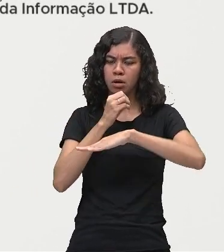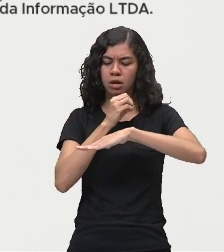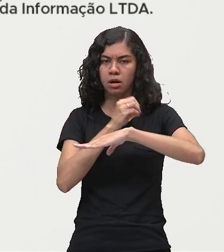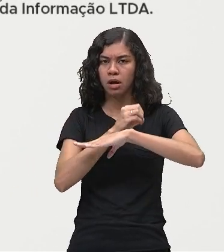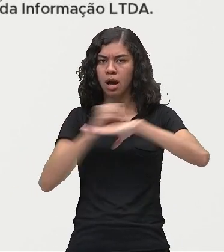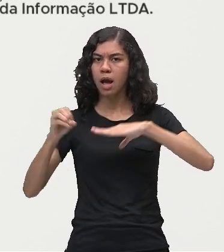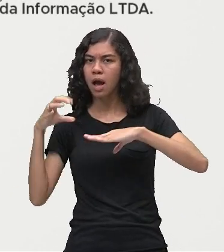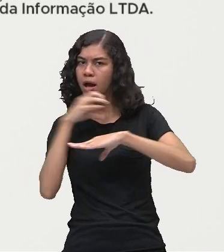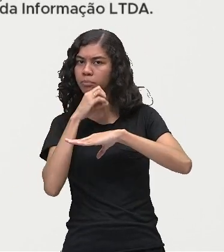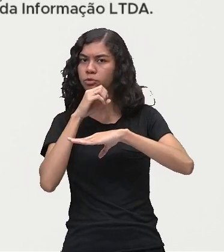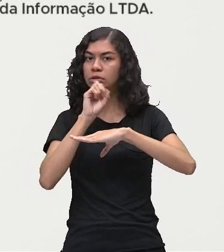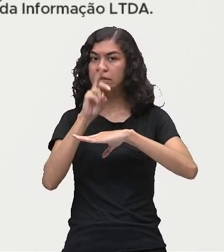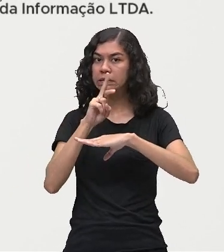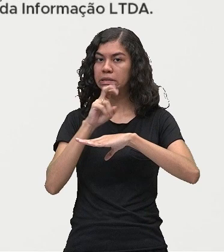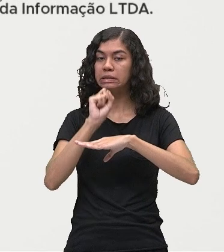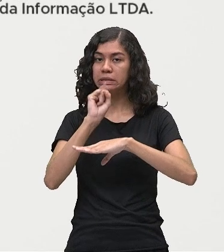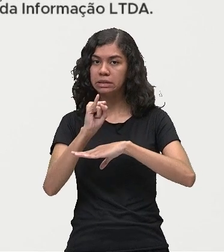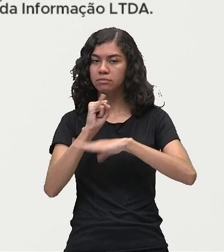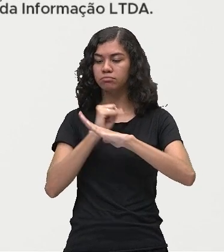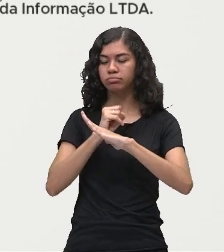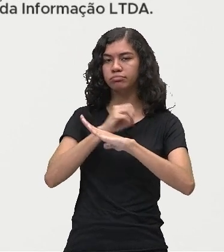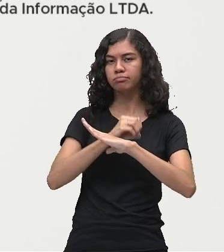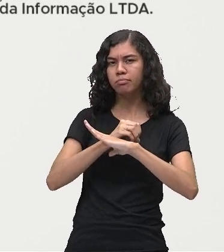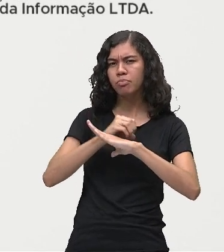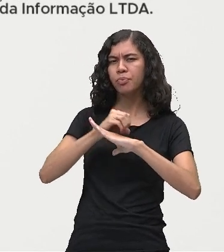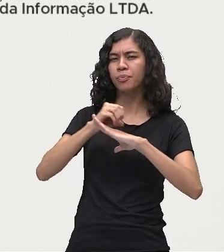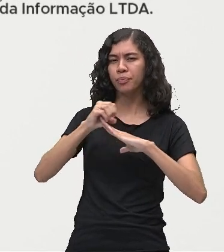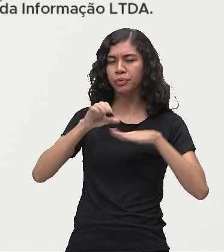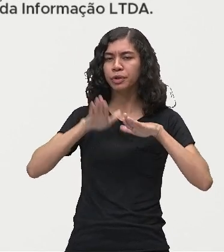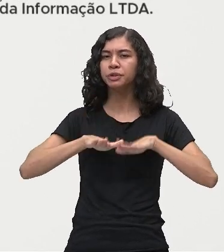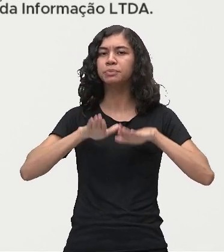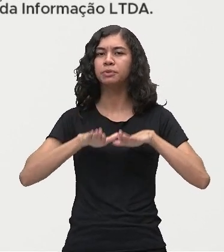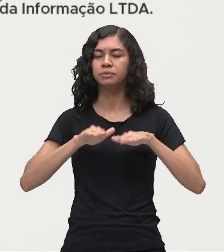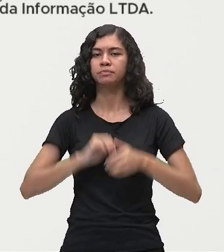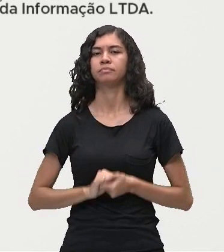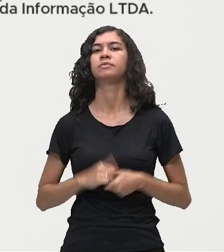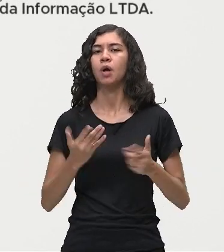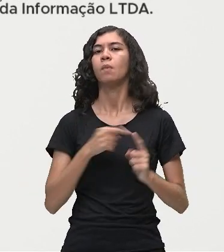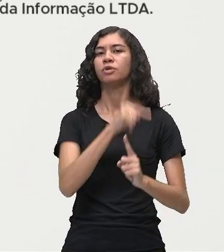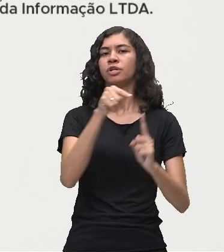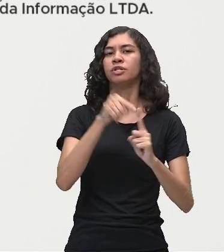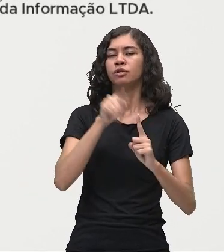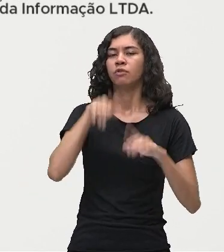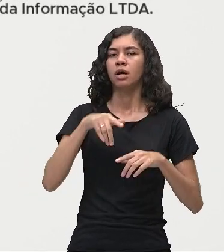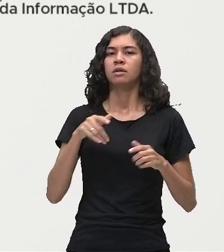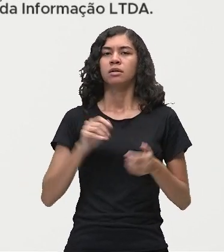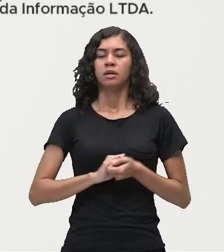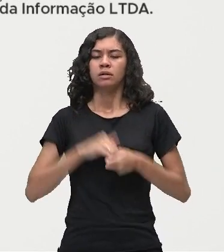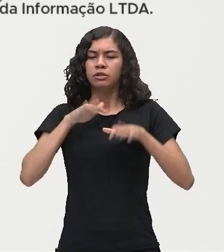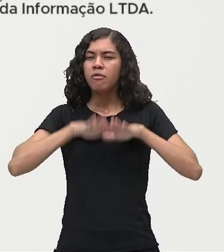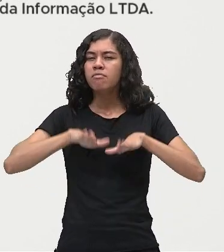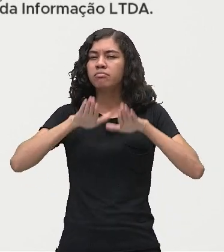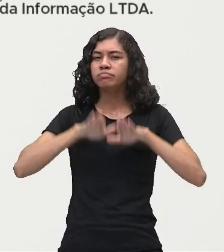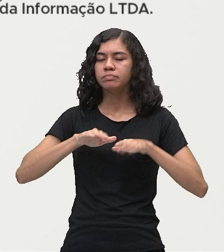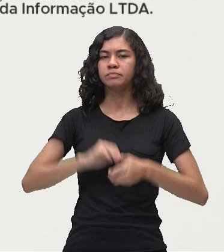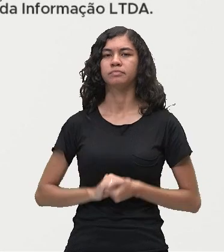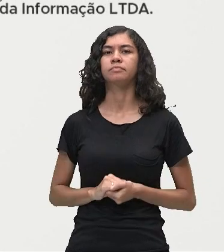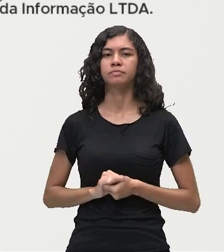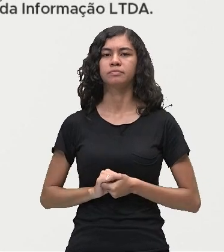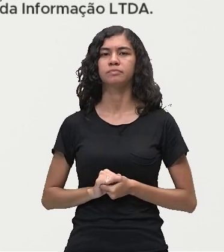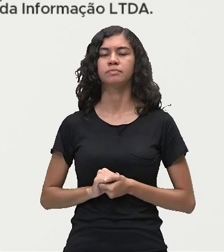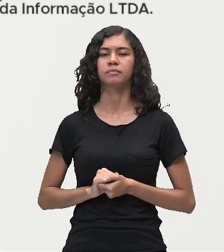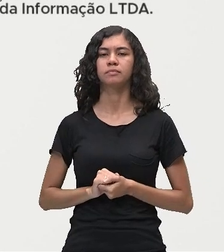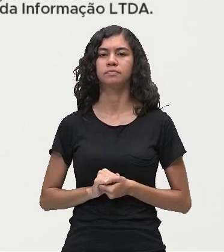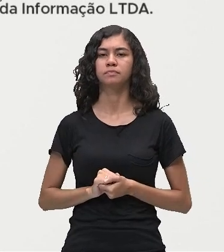numa rampa, gente, a gente diminui a força. A intenção é essa, é diminuir a força, né? Melhor, imagina-se